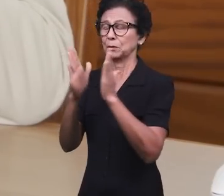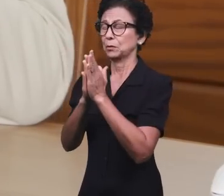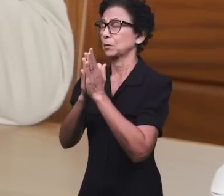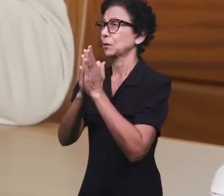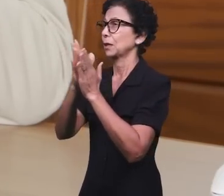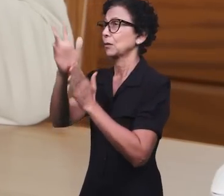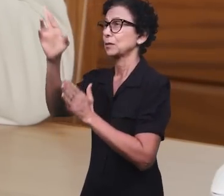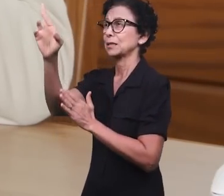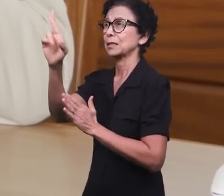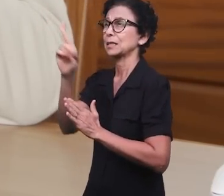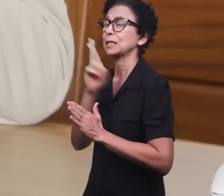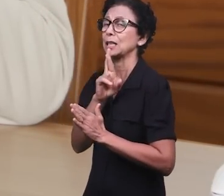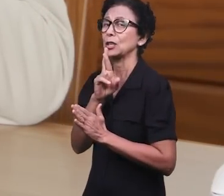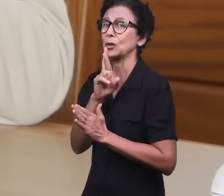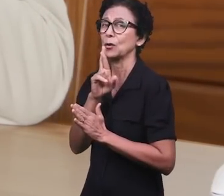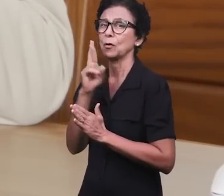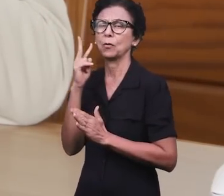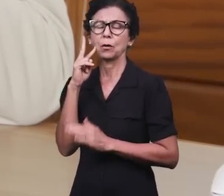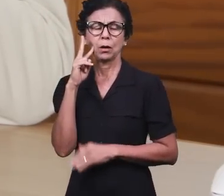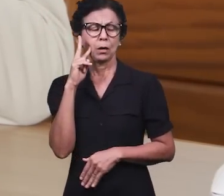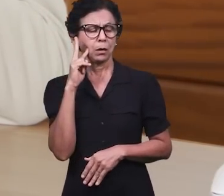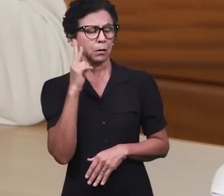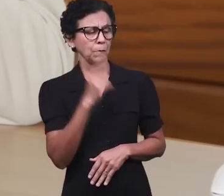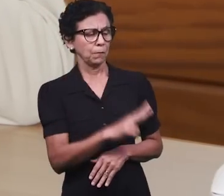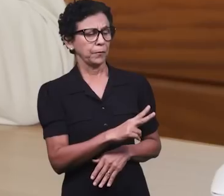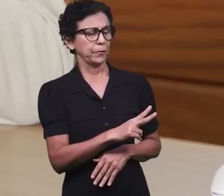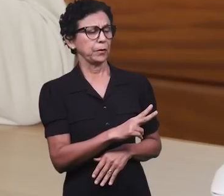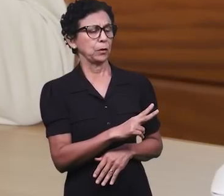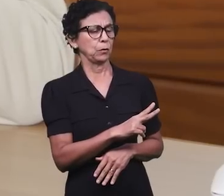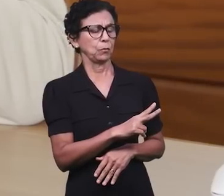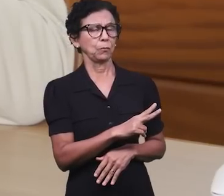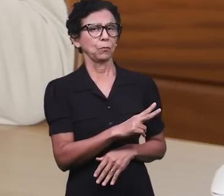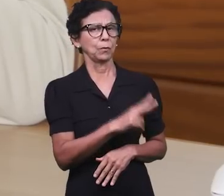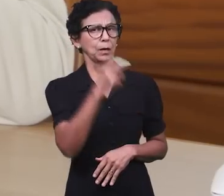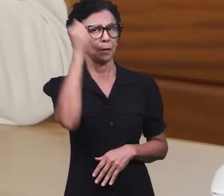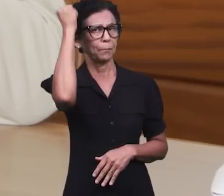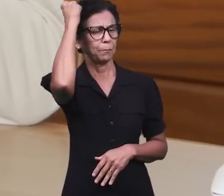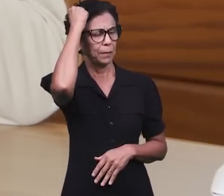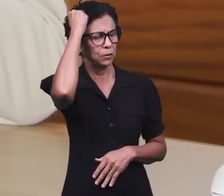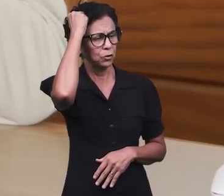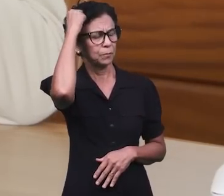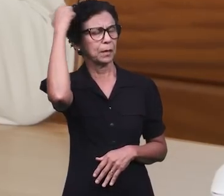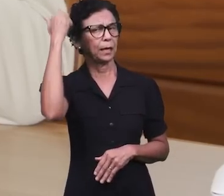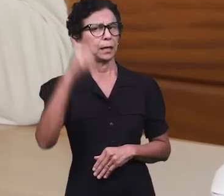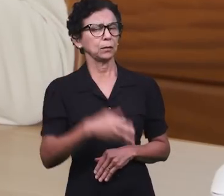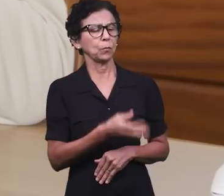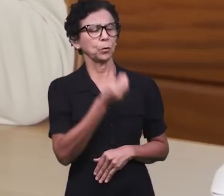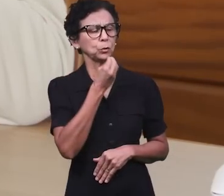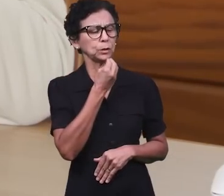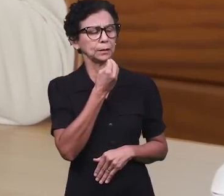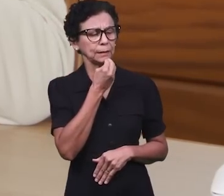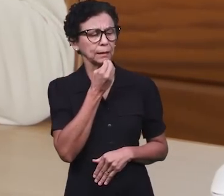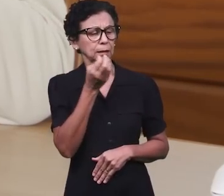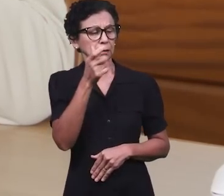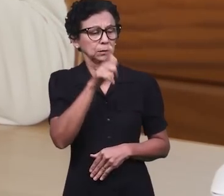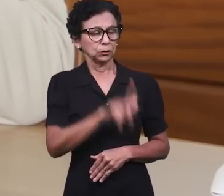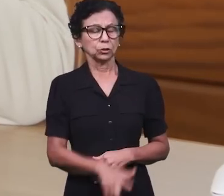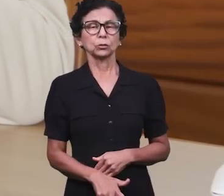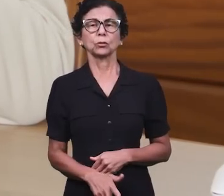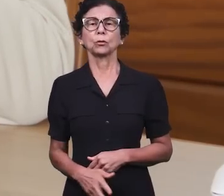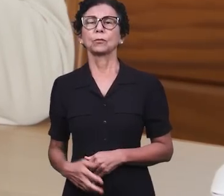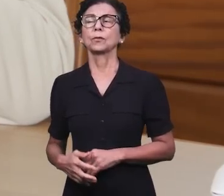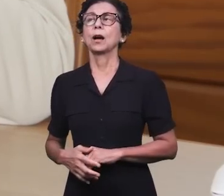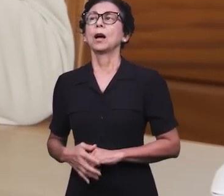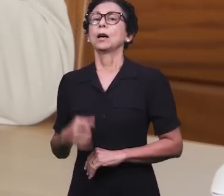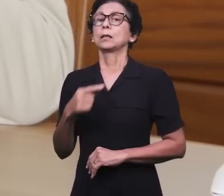para com ele, e ouviu a sua súplica, e tornou a trazer a Jerusalém seu reino. Então reconheceu Manassés